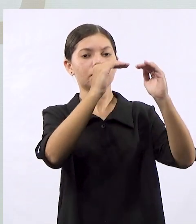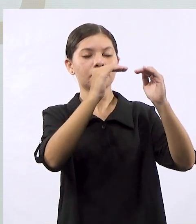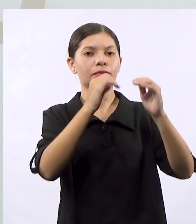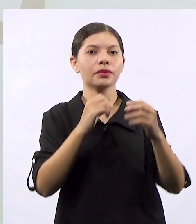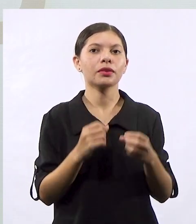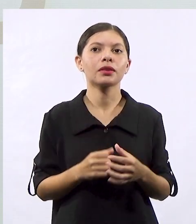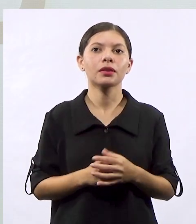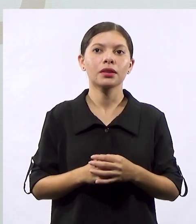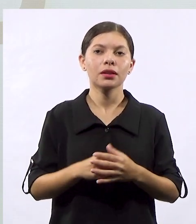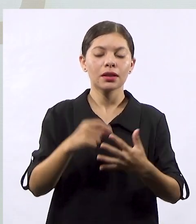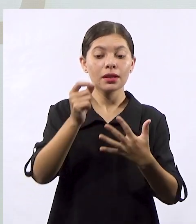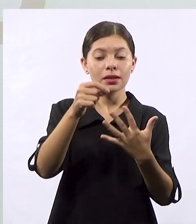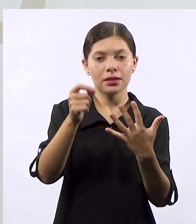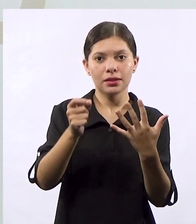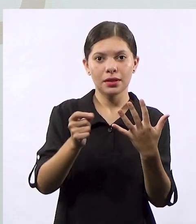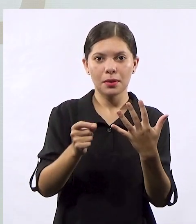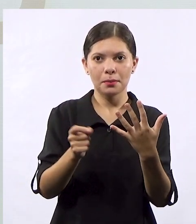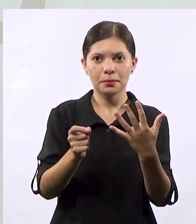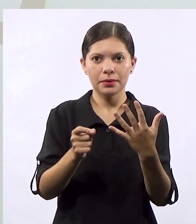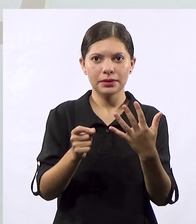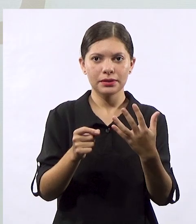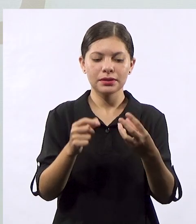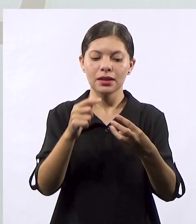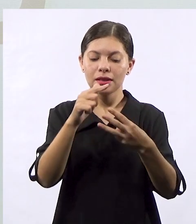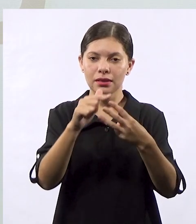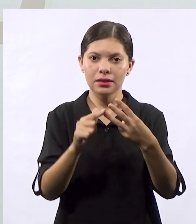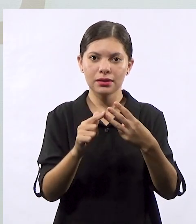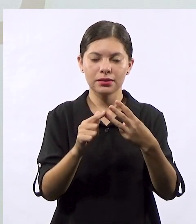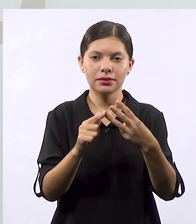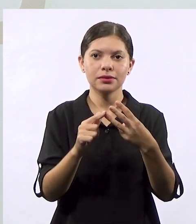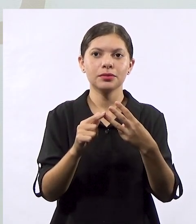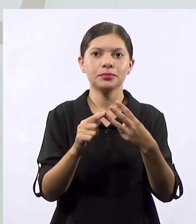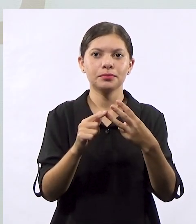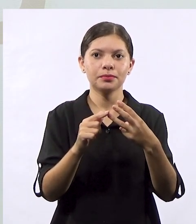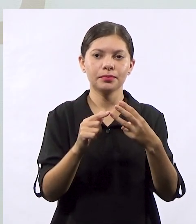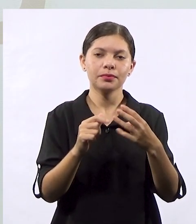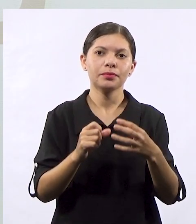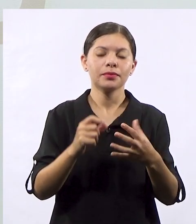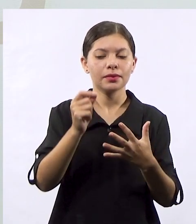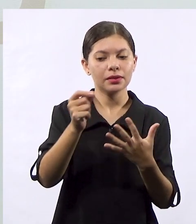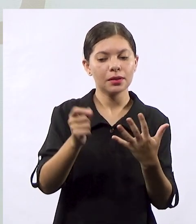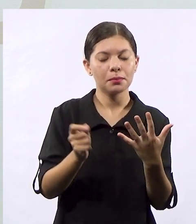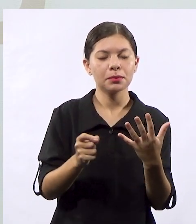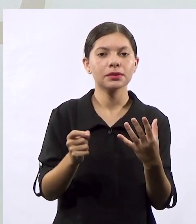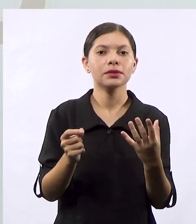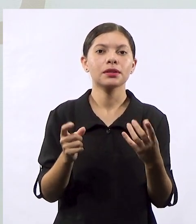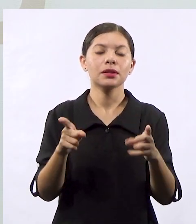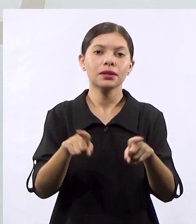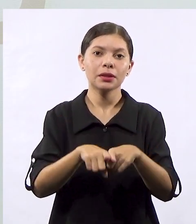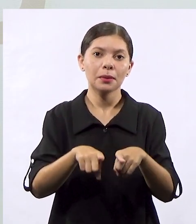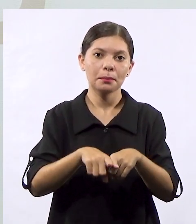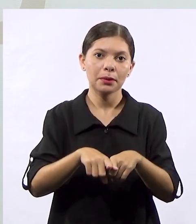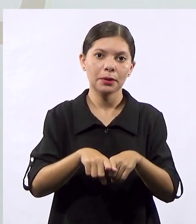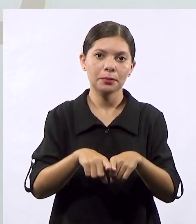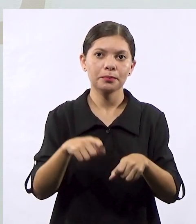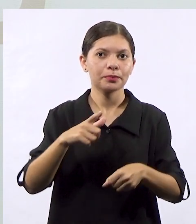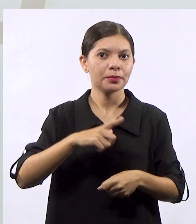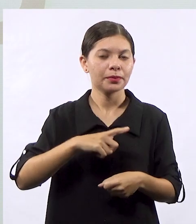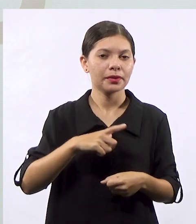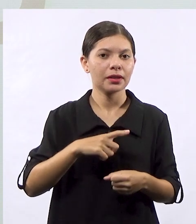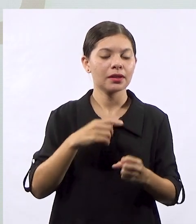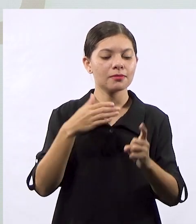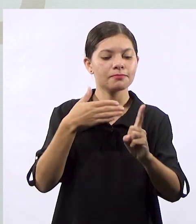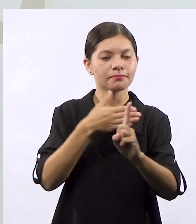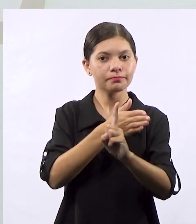a educação infantil, o ensino fundamental e o ensino médio da educação básica. E eu tenho